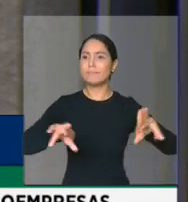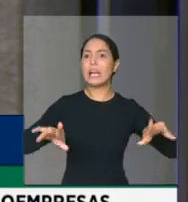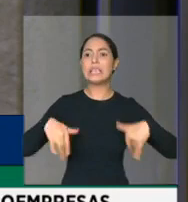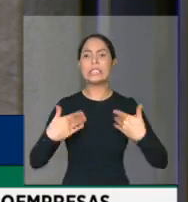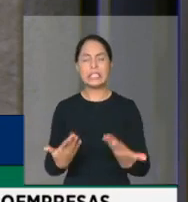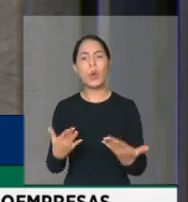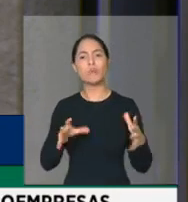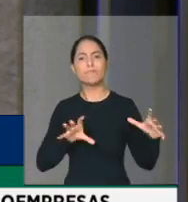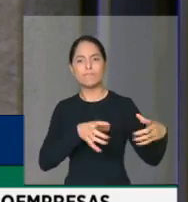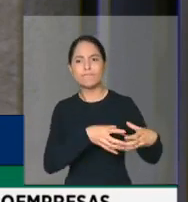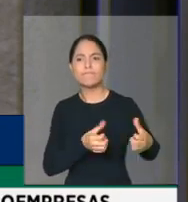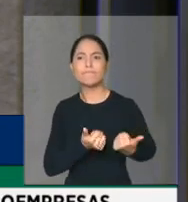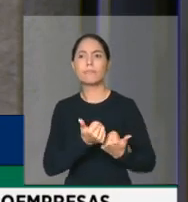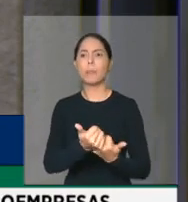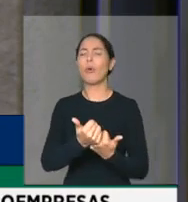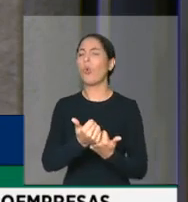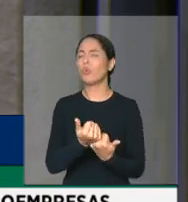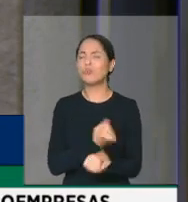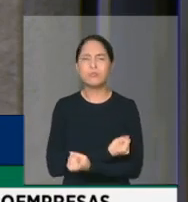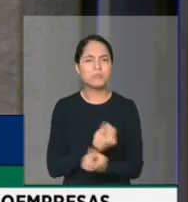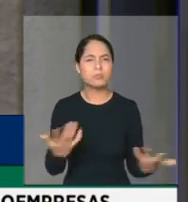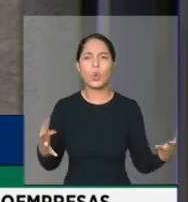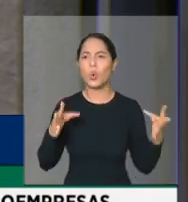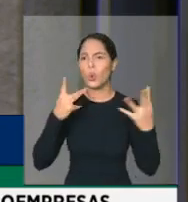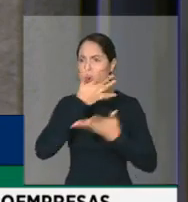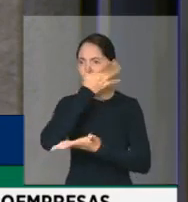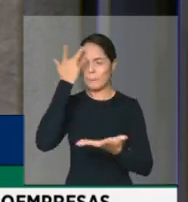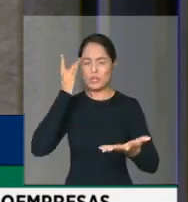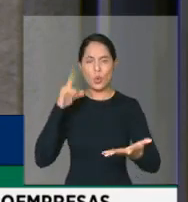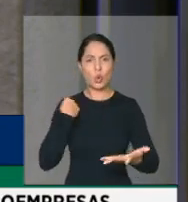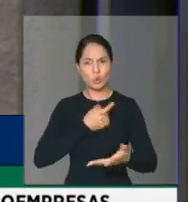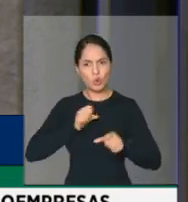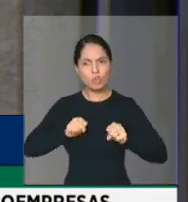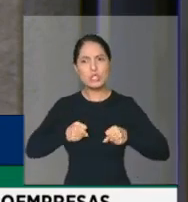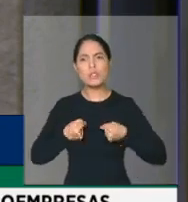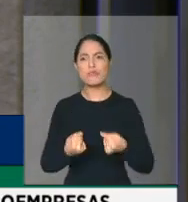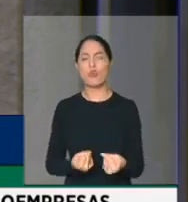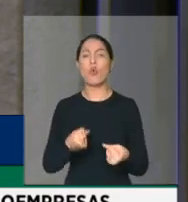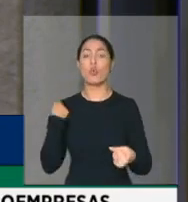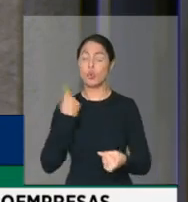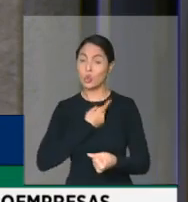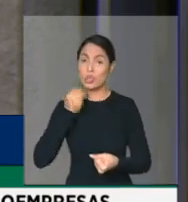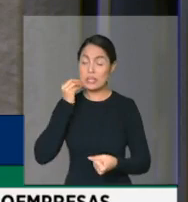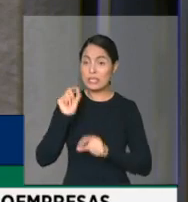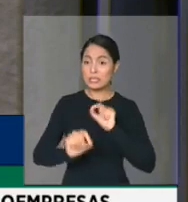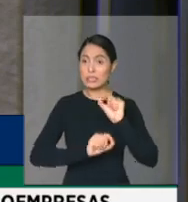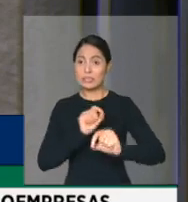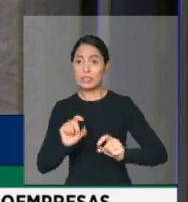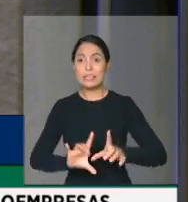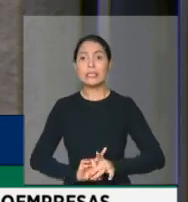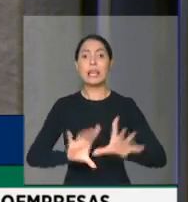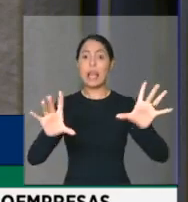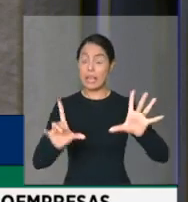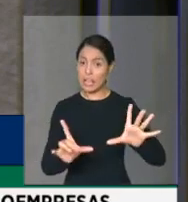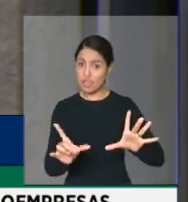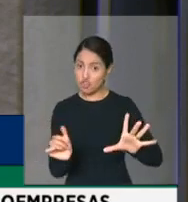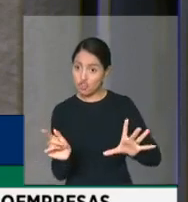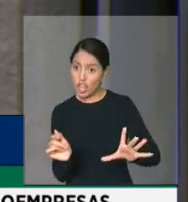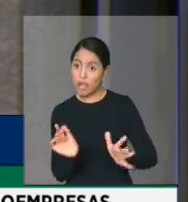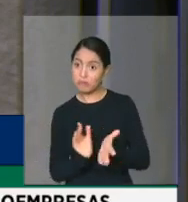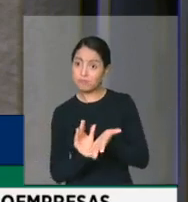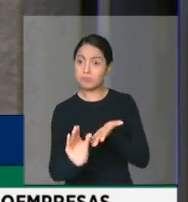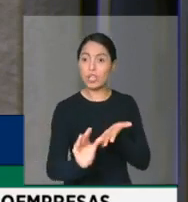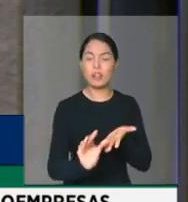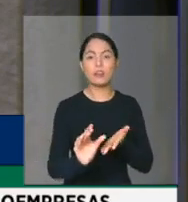presidente, da nossa tentativa e esforço para que nós possamos democratizar muito esse crédito, e todas as ações